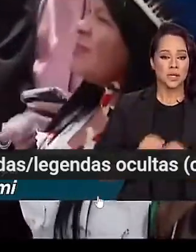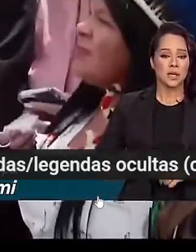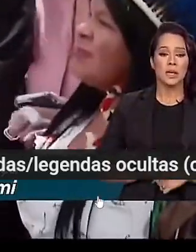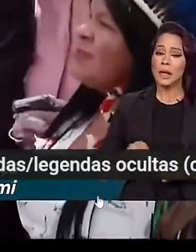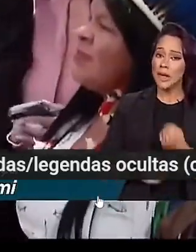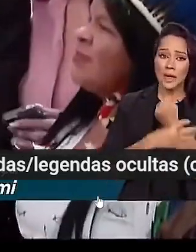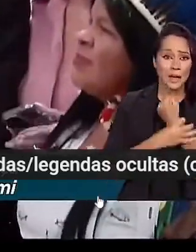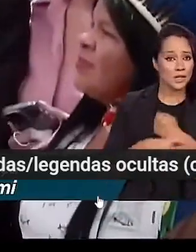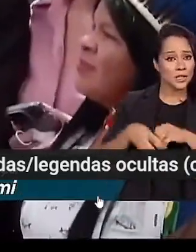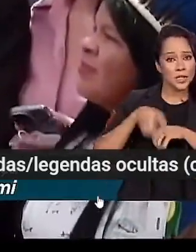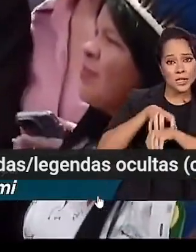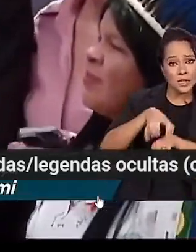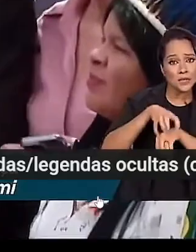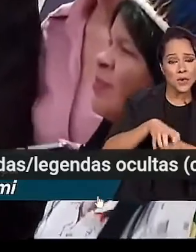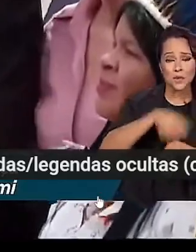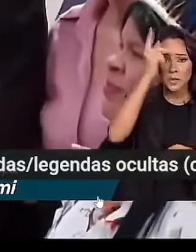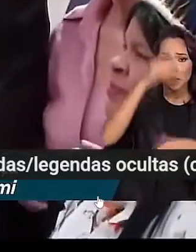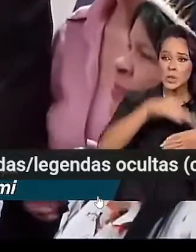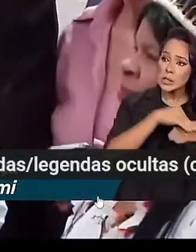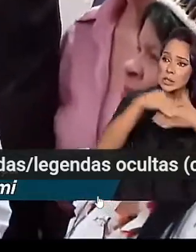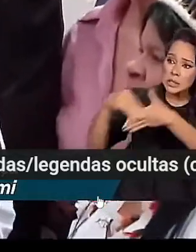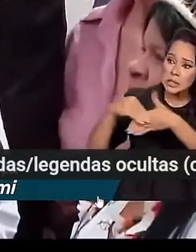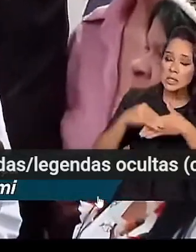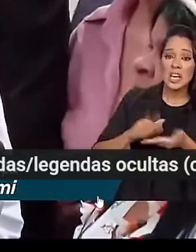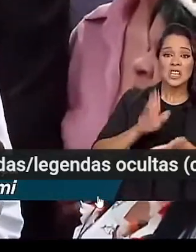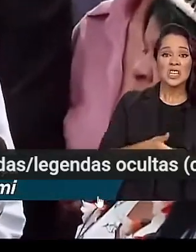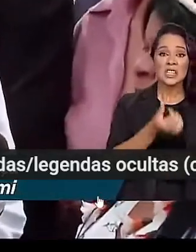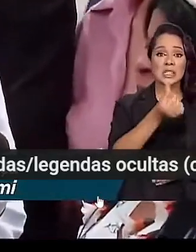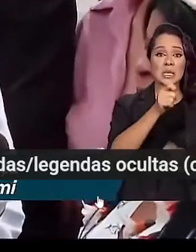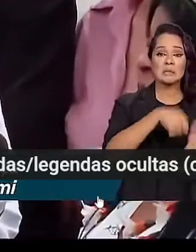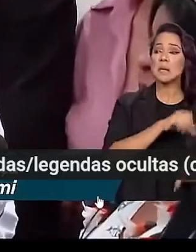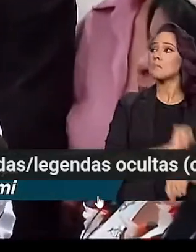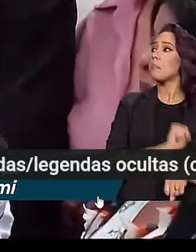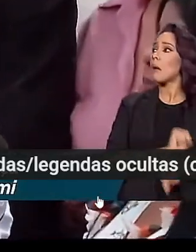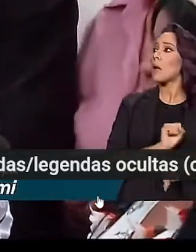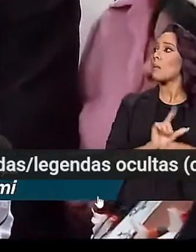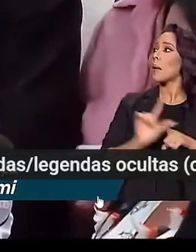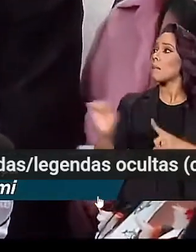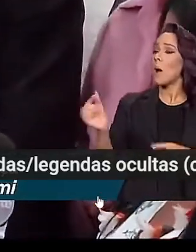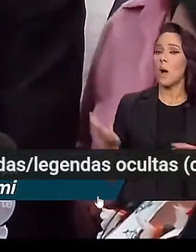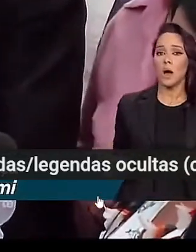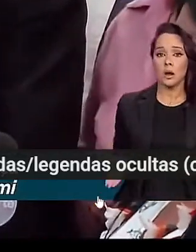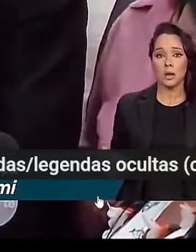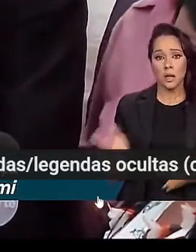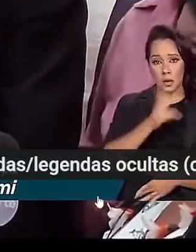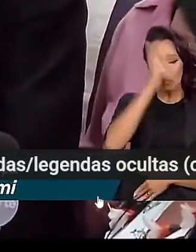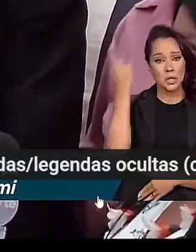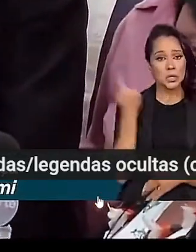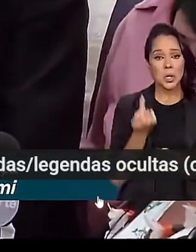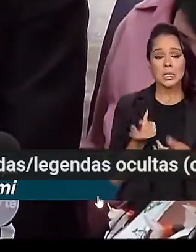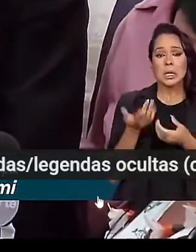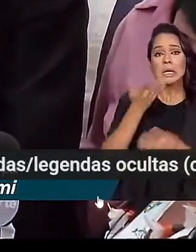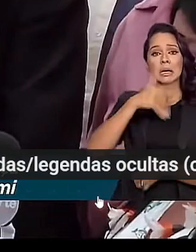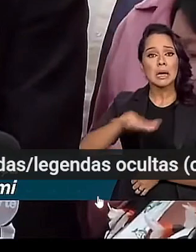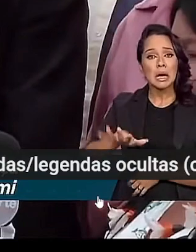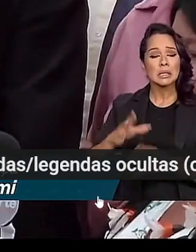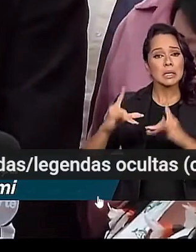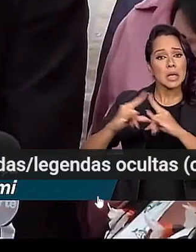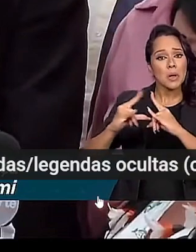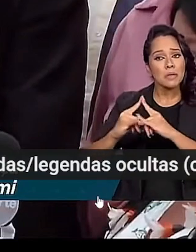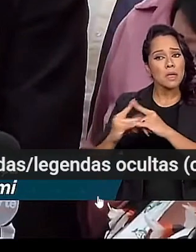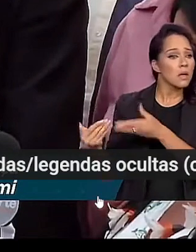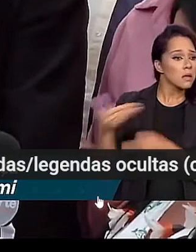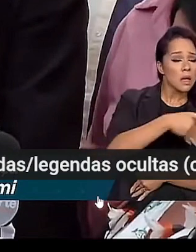cumprindo aquilo que é o dever dele. Absurdo isso. Espero que você tenha gostado do vídeo. Deixe o seu like,